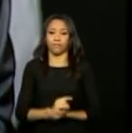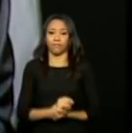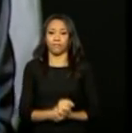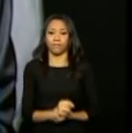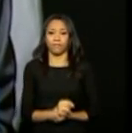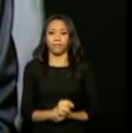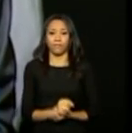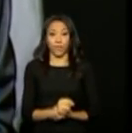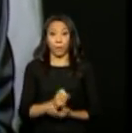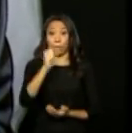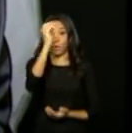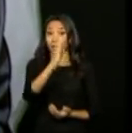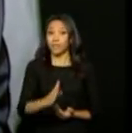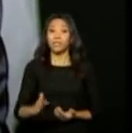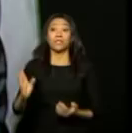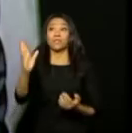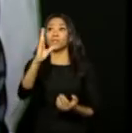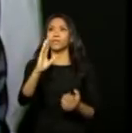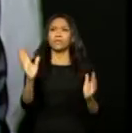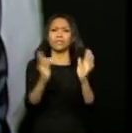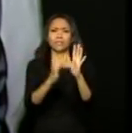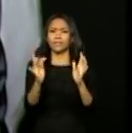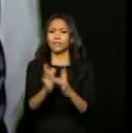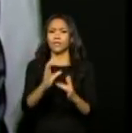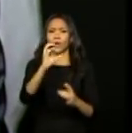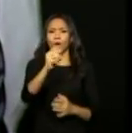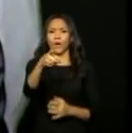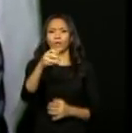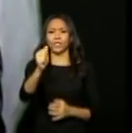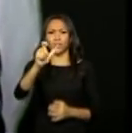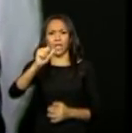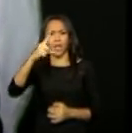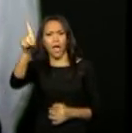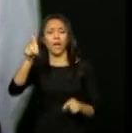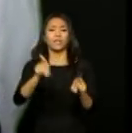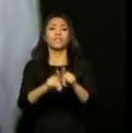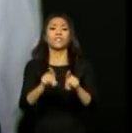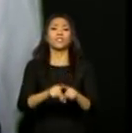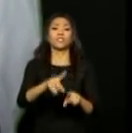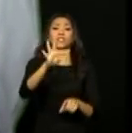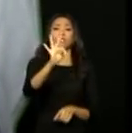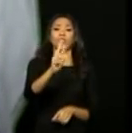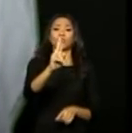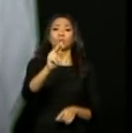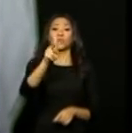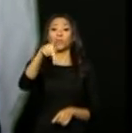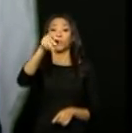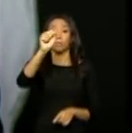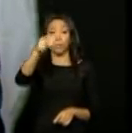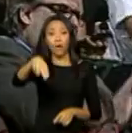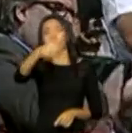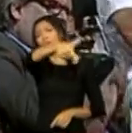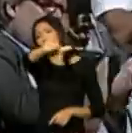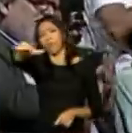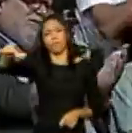O Brasil de Jesus e de Oxalá, de Tupã e de Iara.